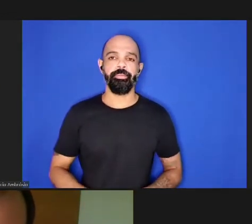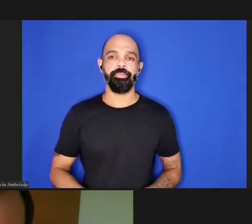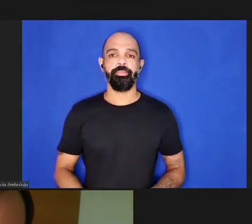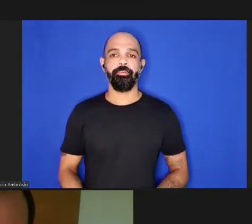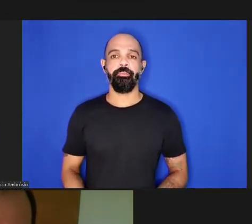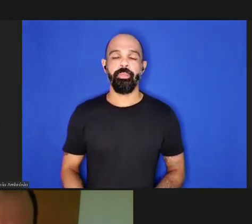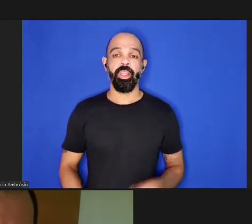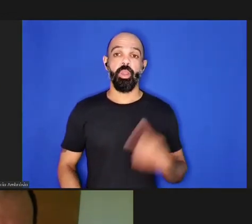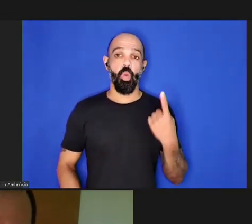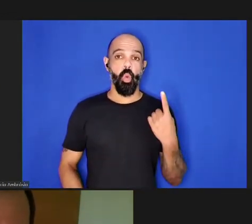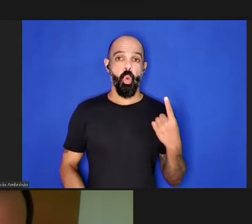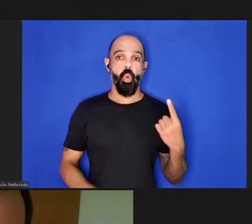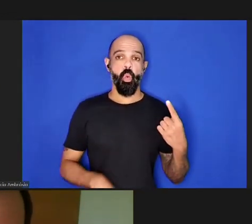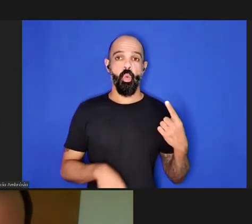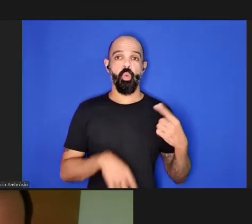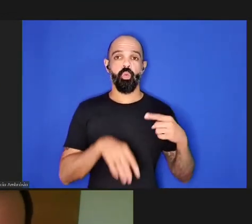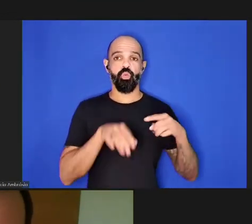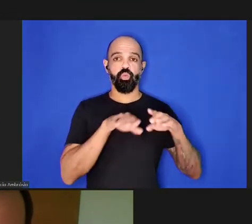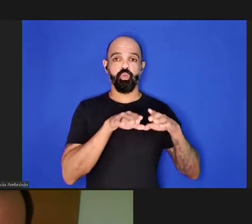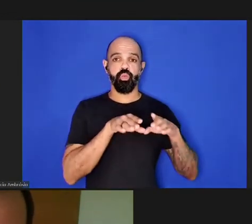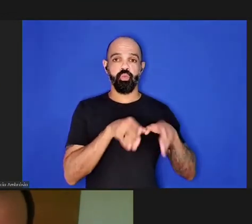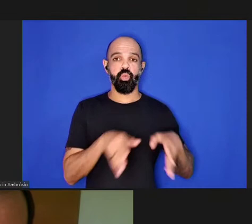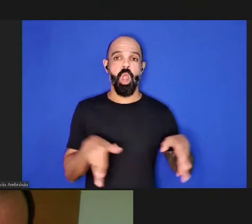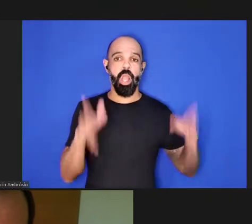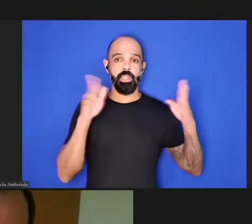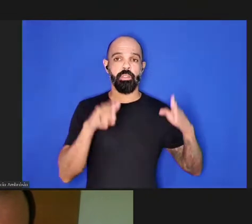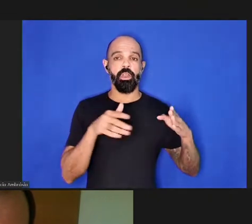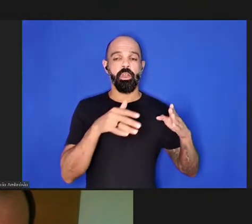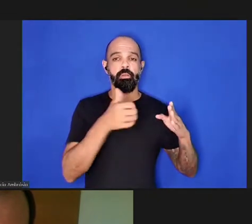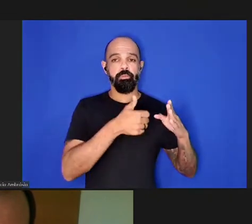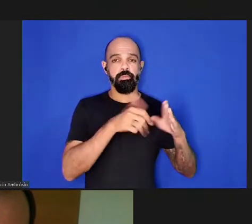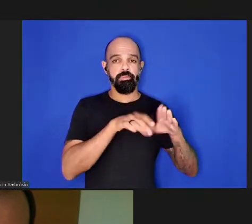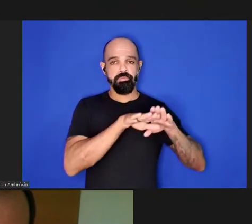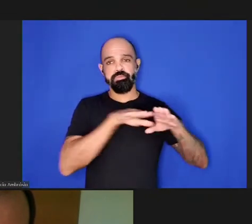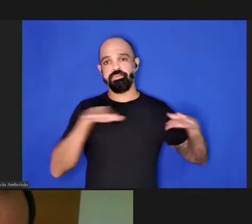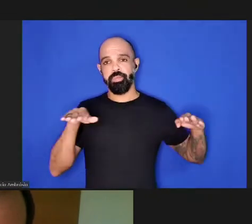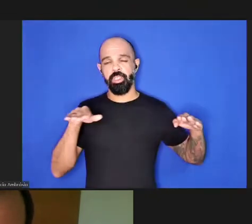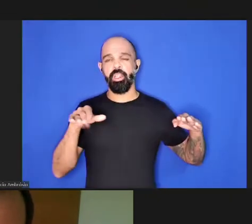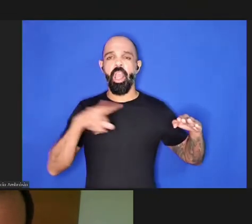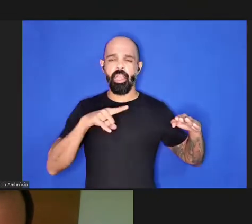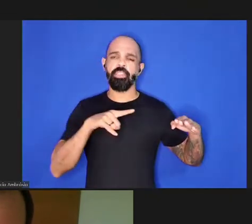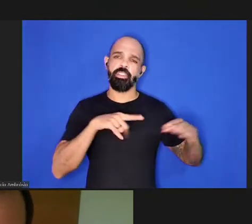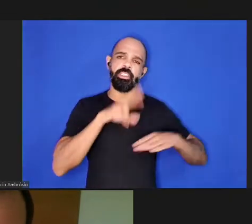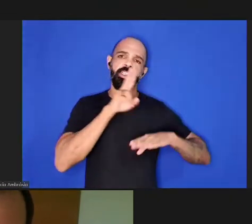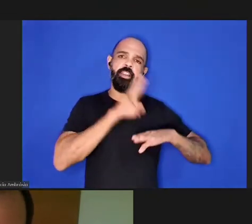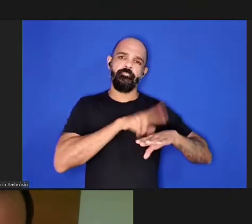nós temos essas vitrines tradicionais.